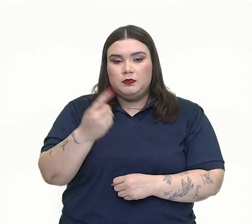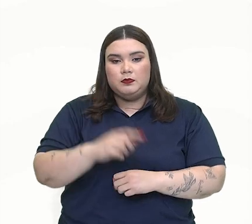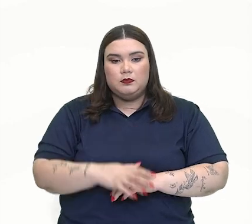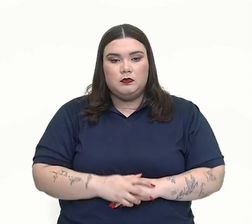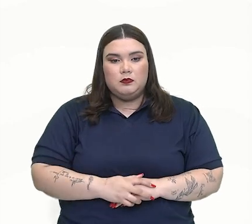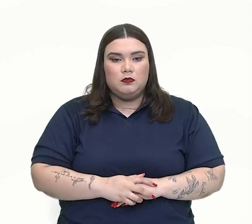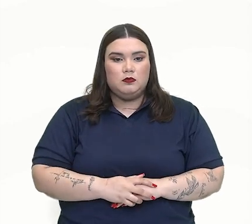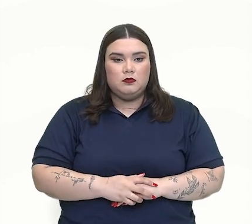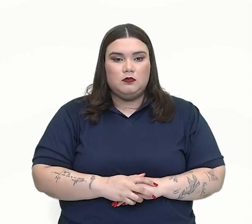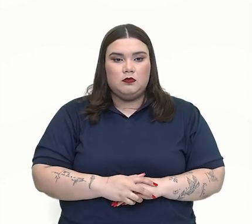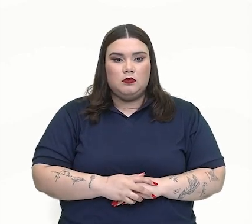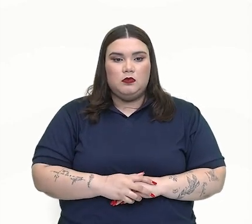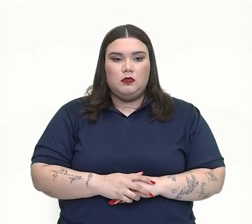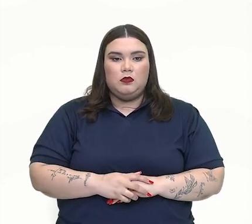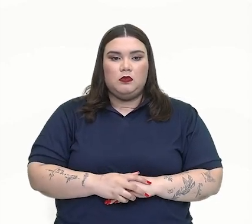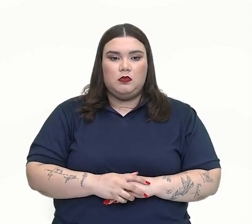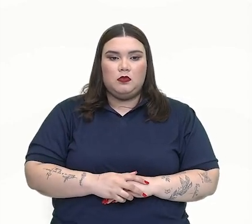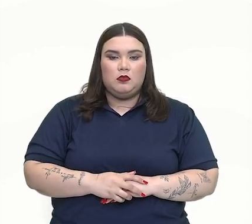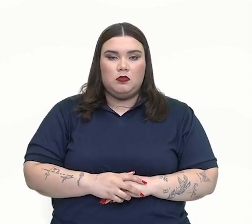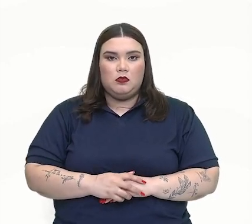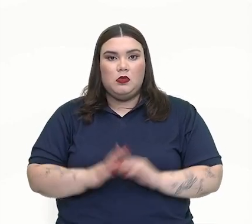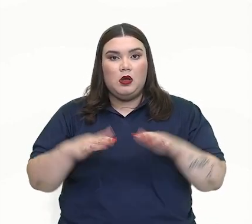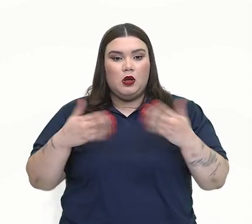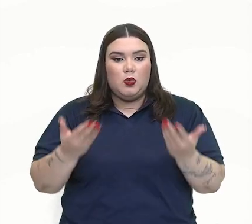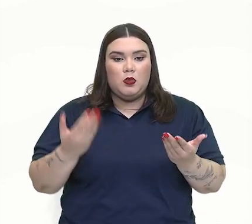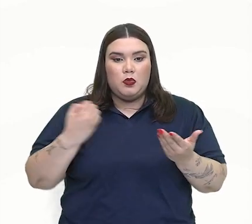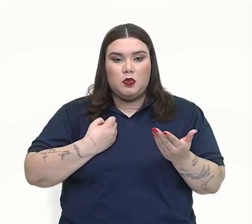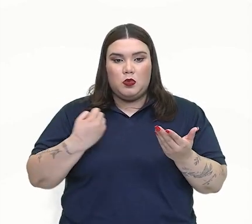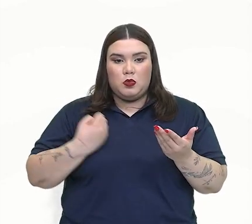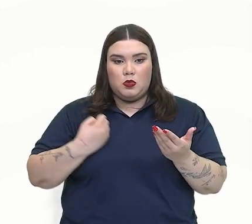Eu vou pegar o valor que eu tenho, que são